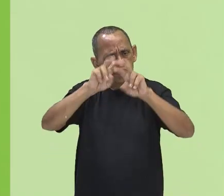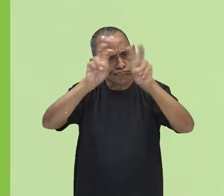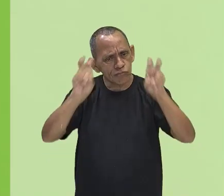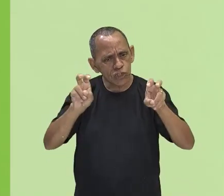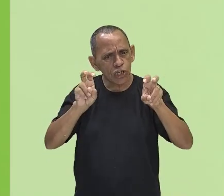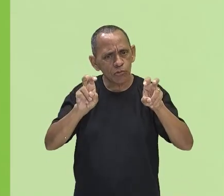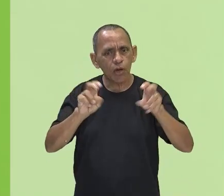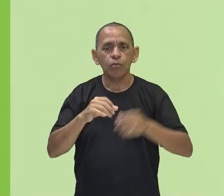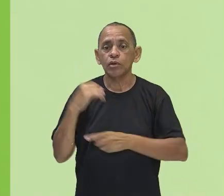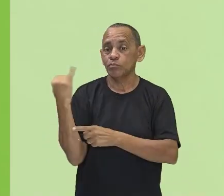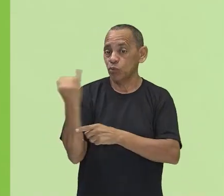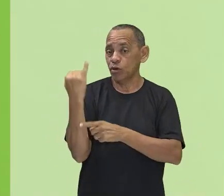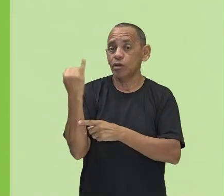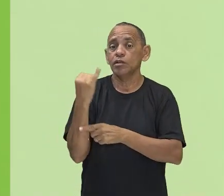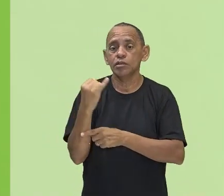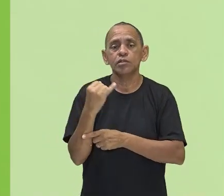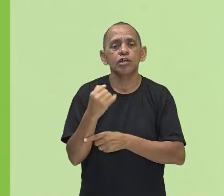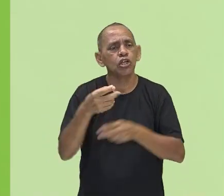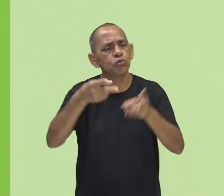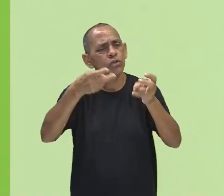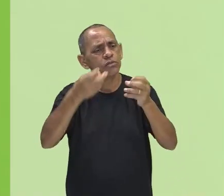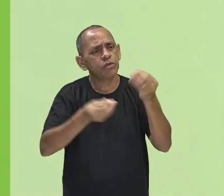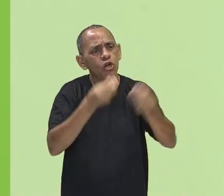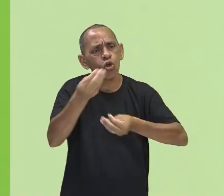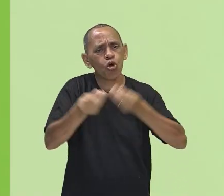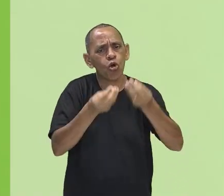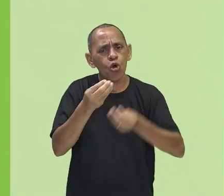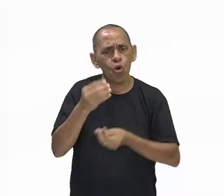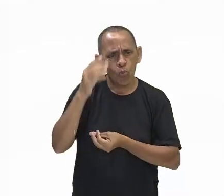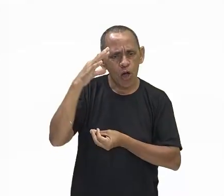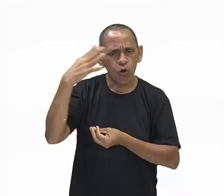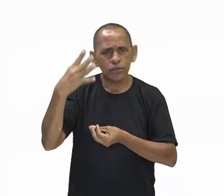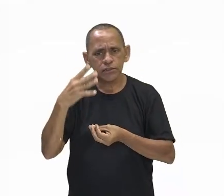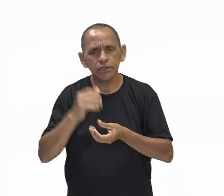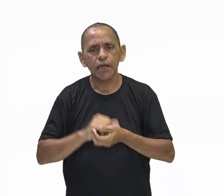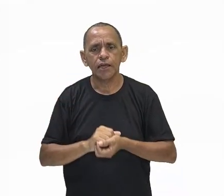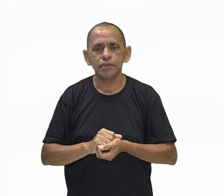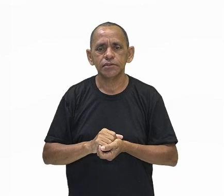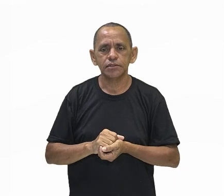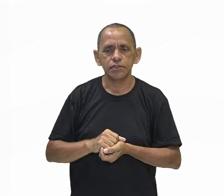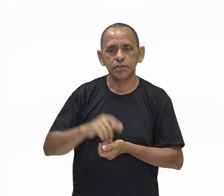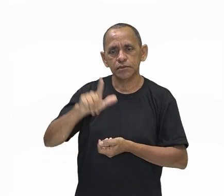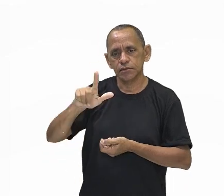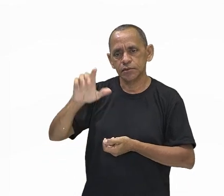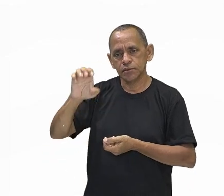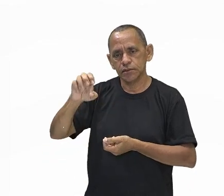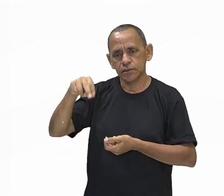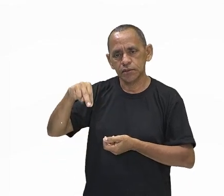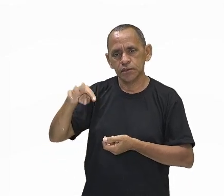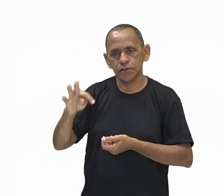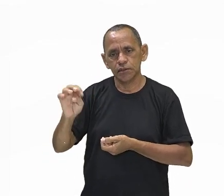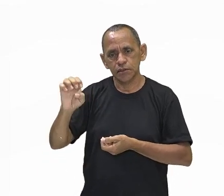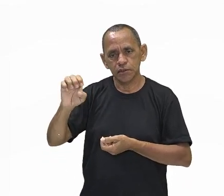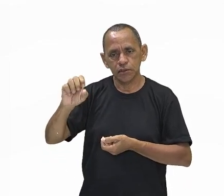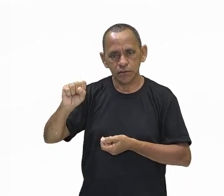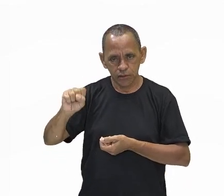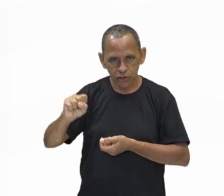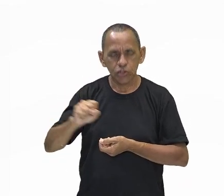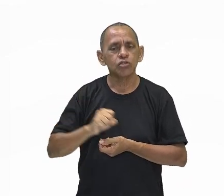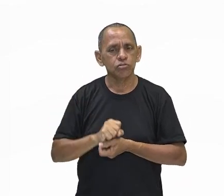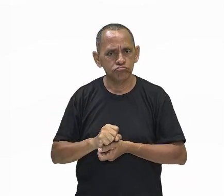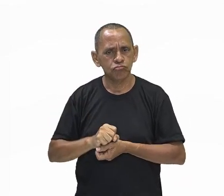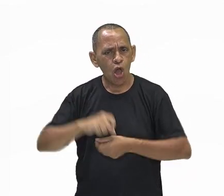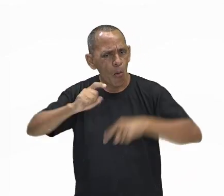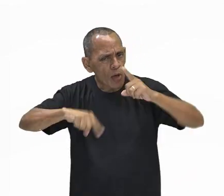como funcionam as lentes. Mas o que é uma lente? Olha só. As lentes são dispositivos ópticos